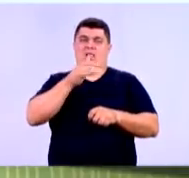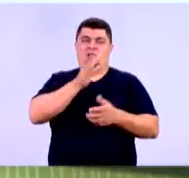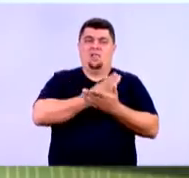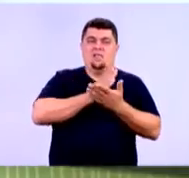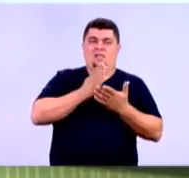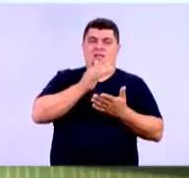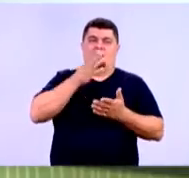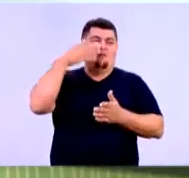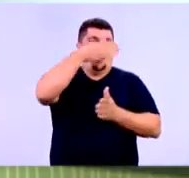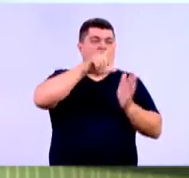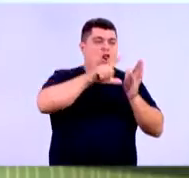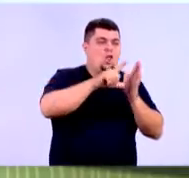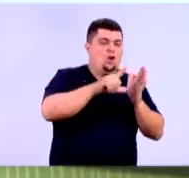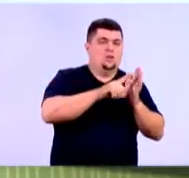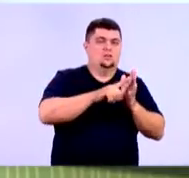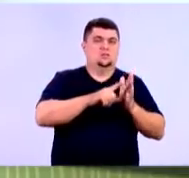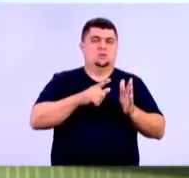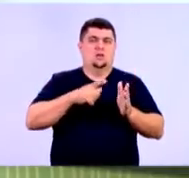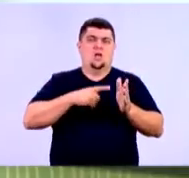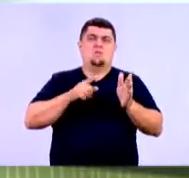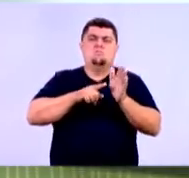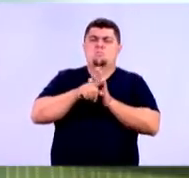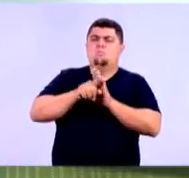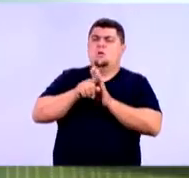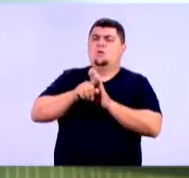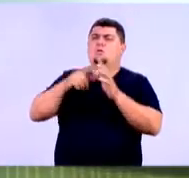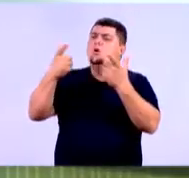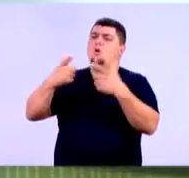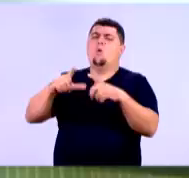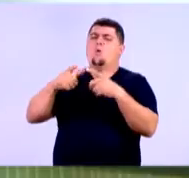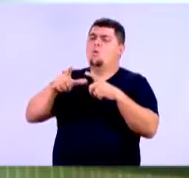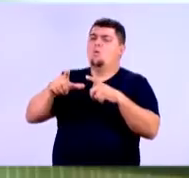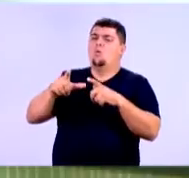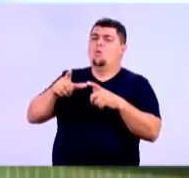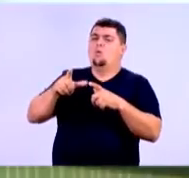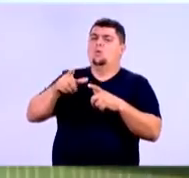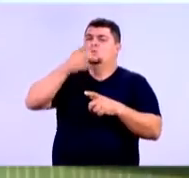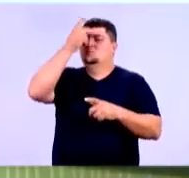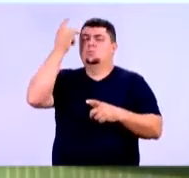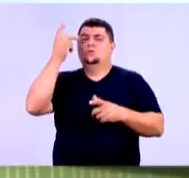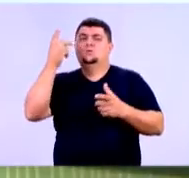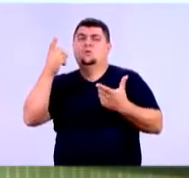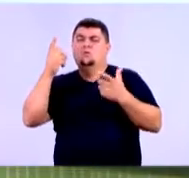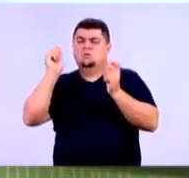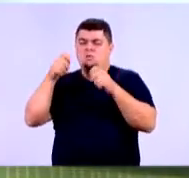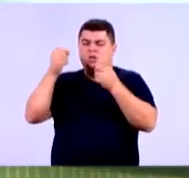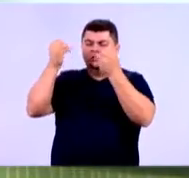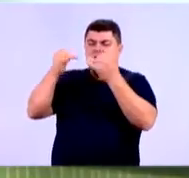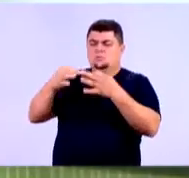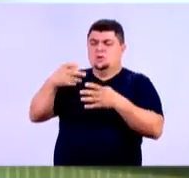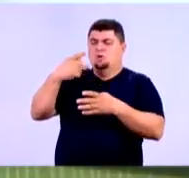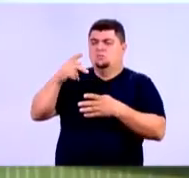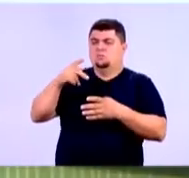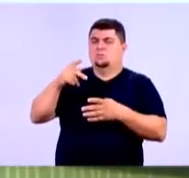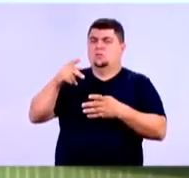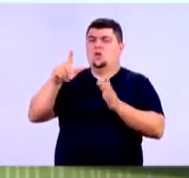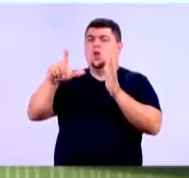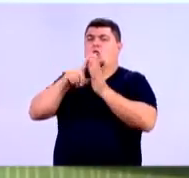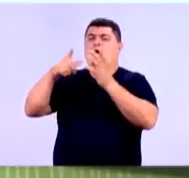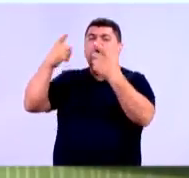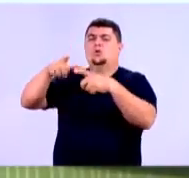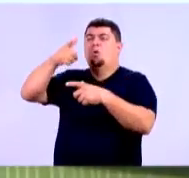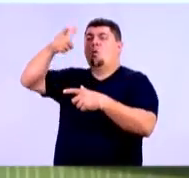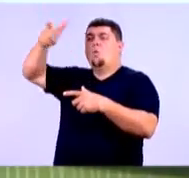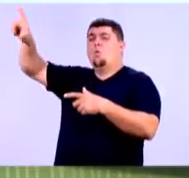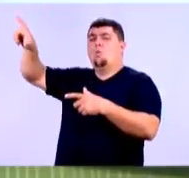numa loja, a loja costuma perguntar quais são outras pessoas que podem falar a respeito do seu crédito, quais são outras lojas onde